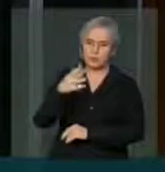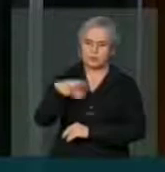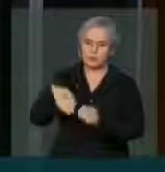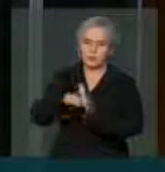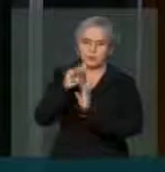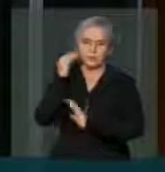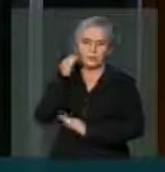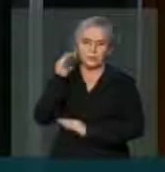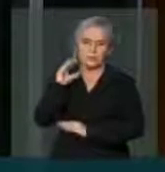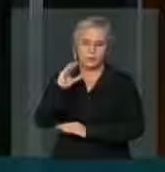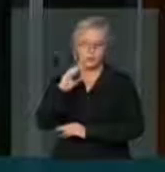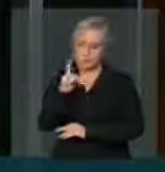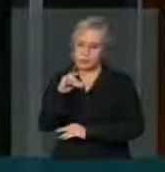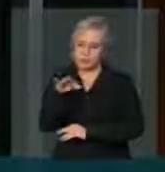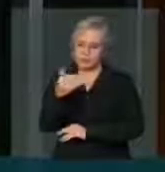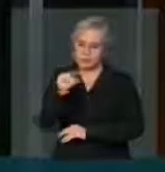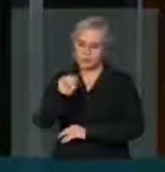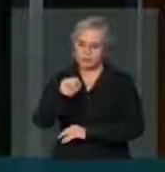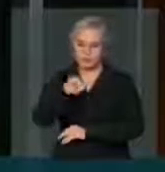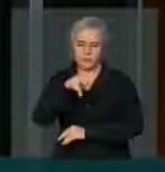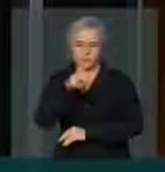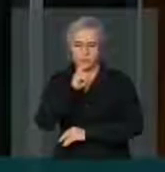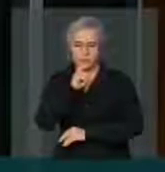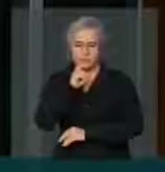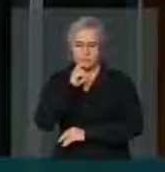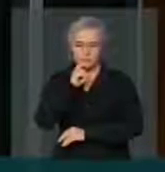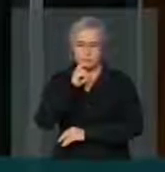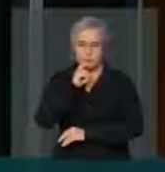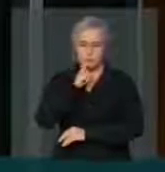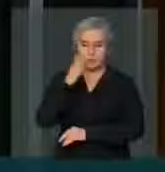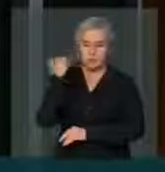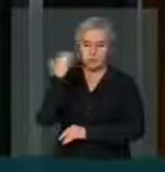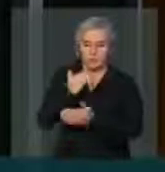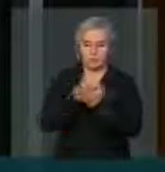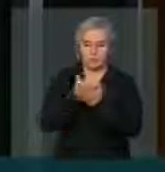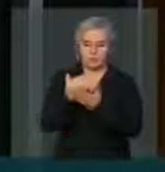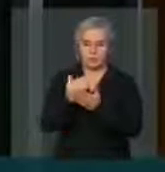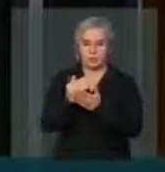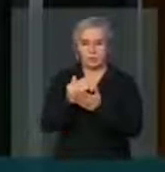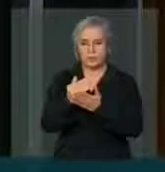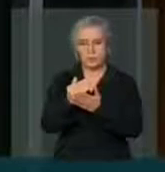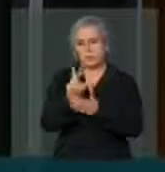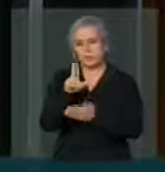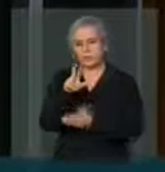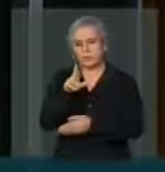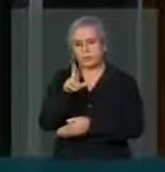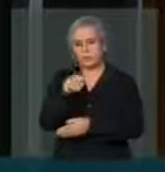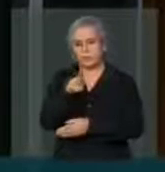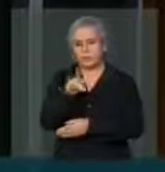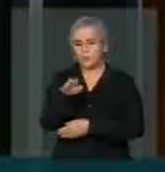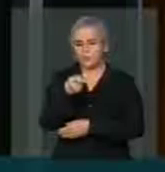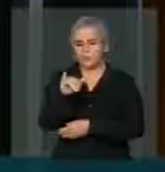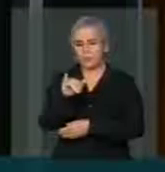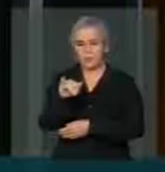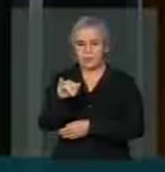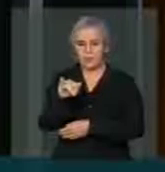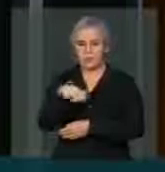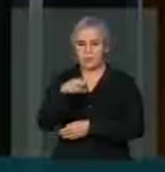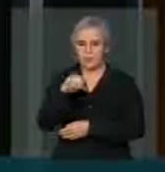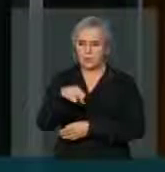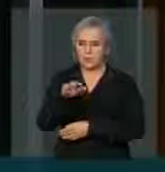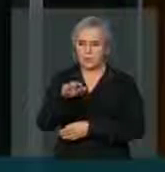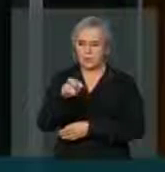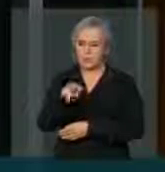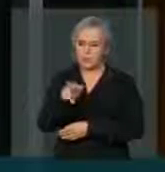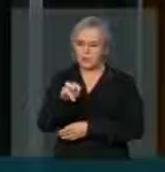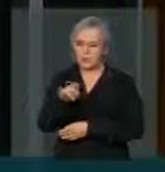no dia 18 de junho, oriundos de Montevidéu, no Uruguai, a convite do bispo da capital, Dom Carlos D'Amour. Eram 5